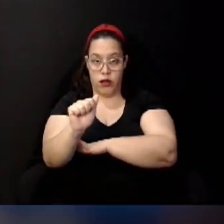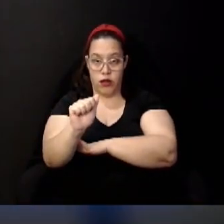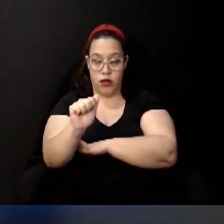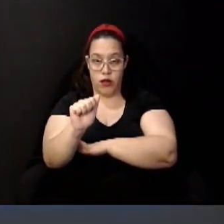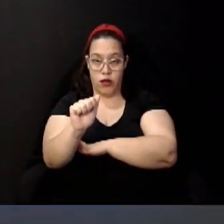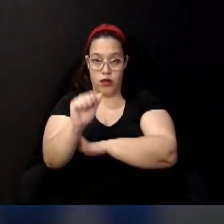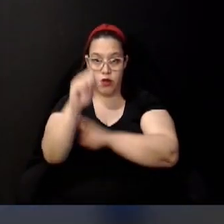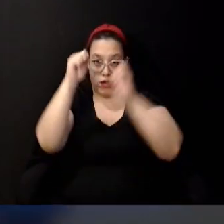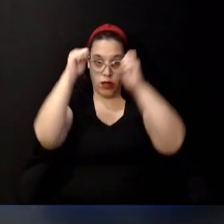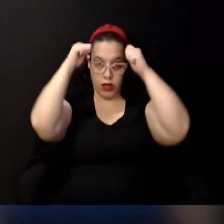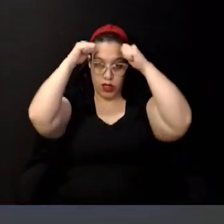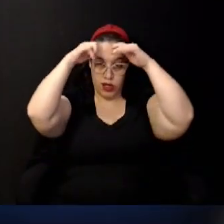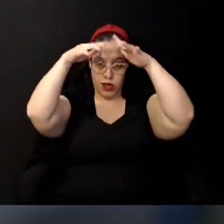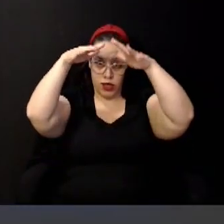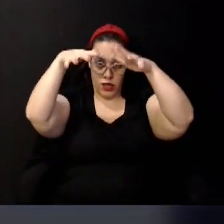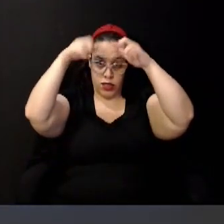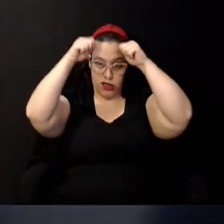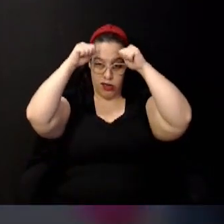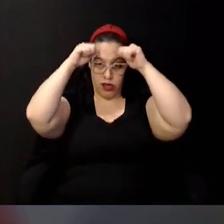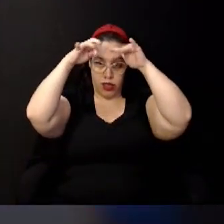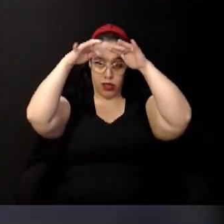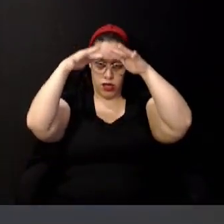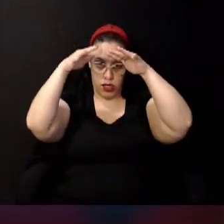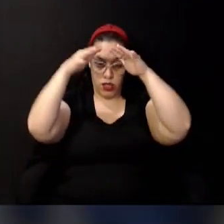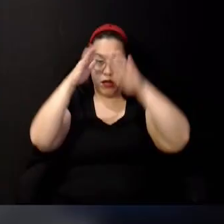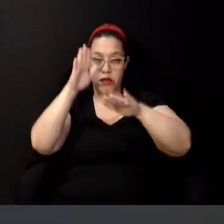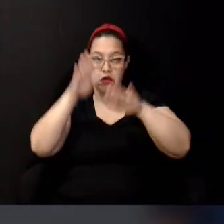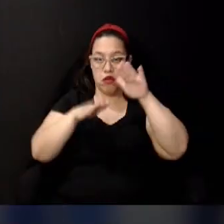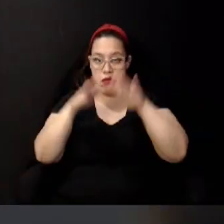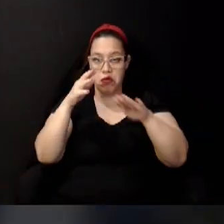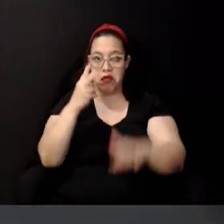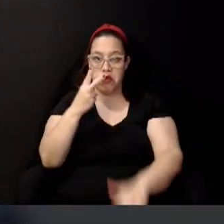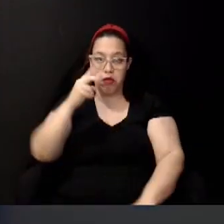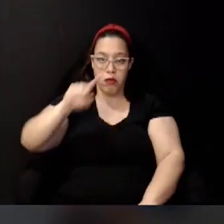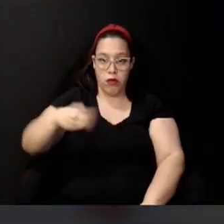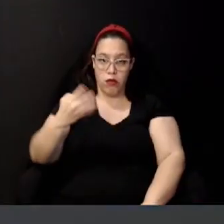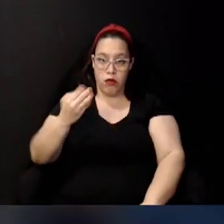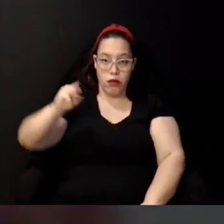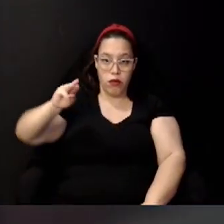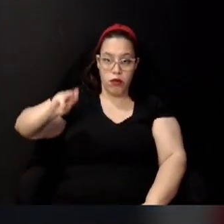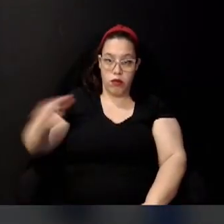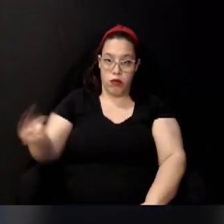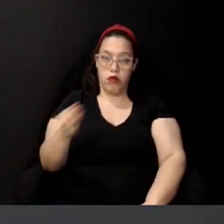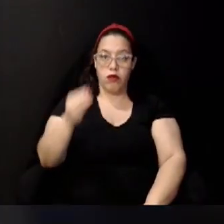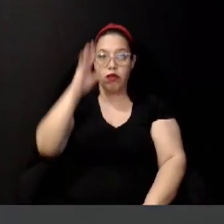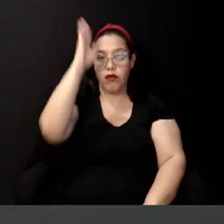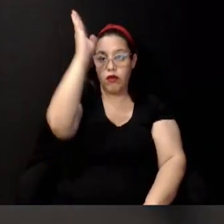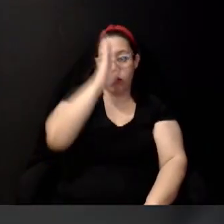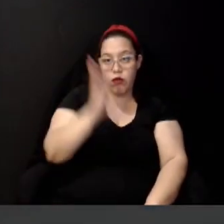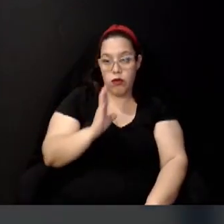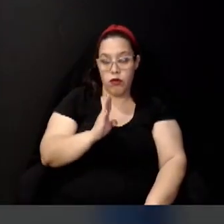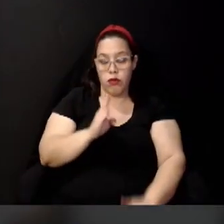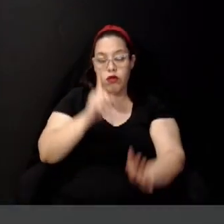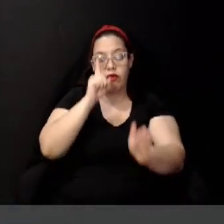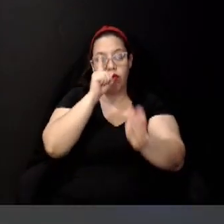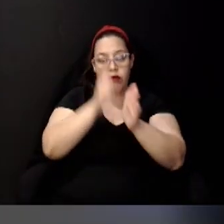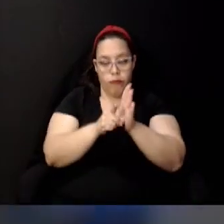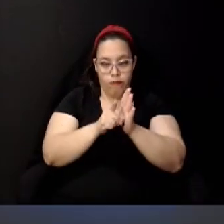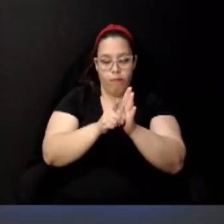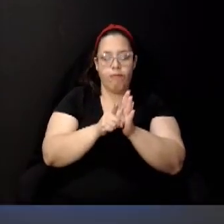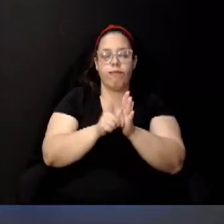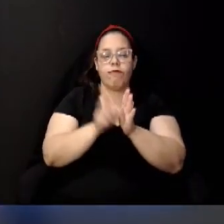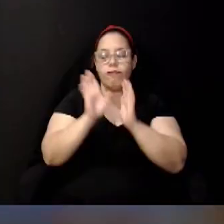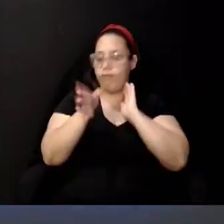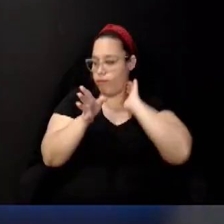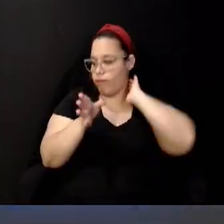espectro autista. Isso equivale a aproximadamente 2,4 milhões de brasileiros que